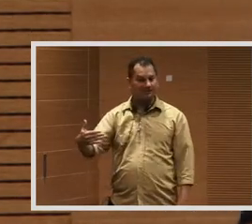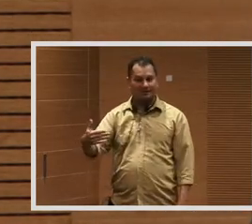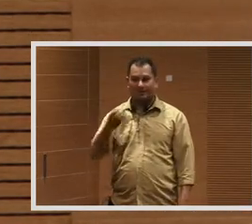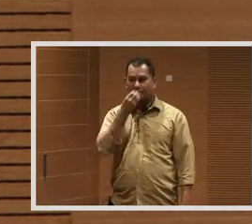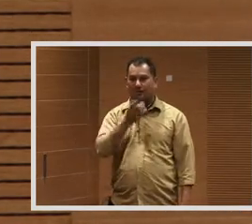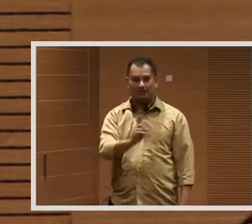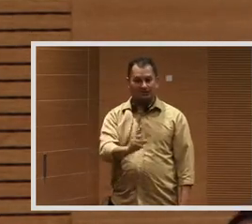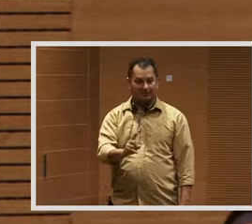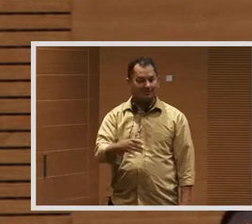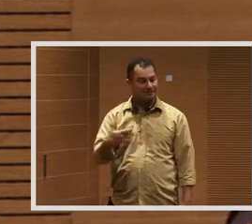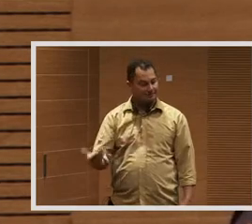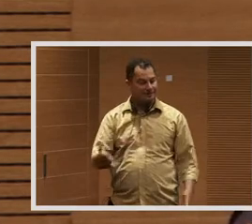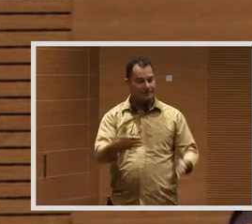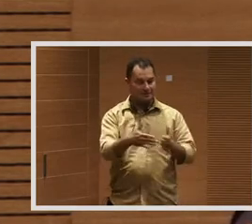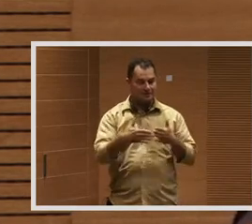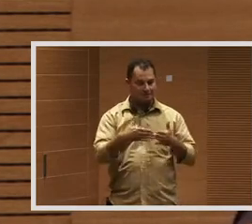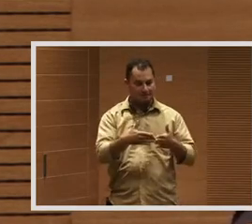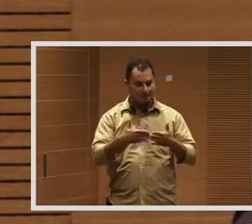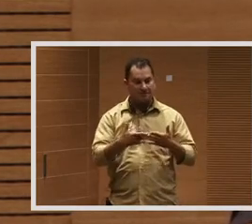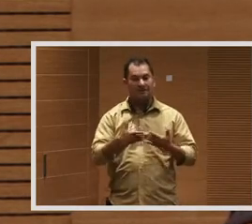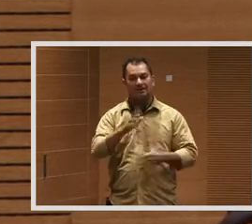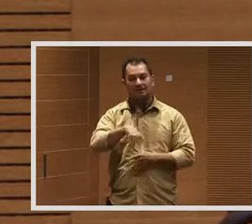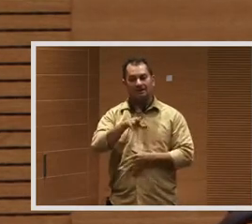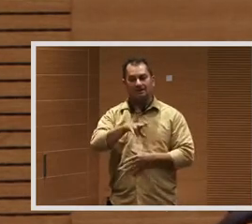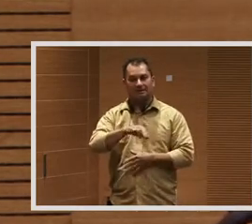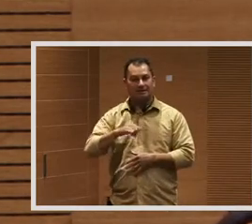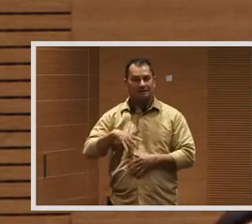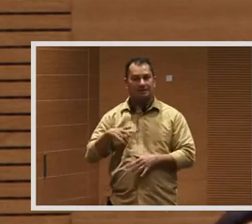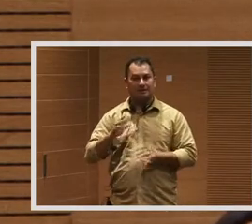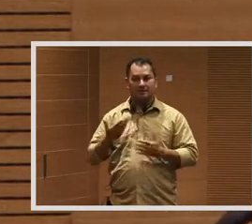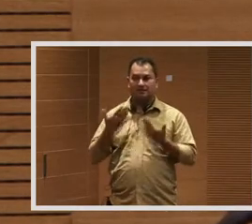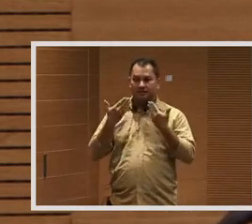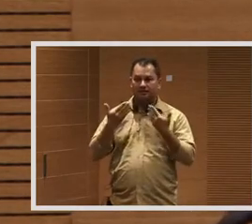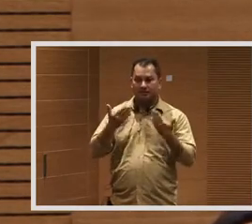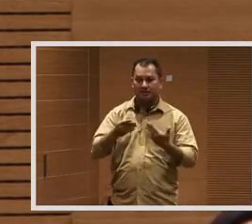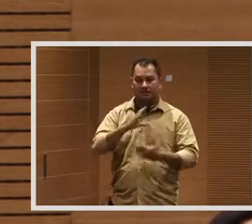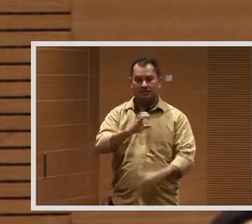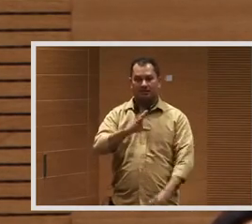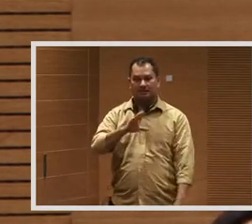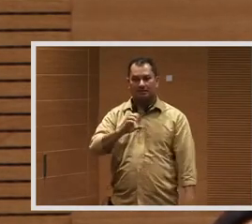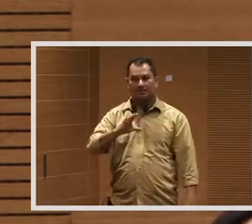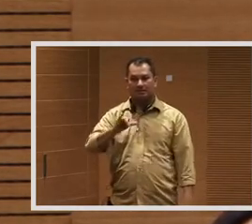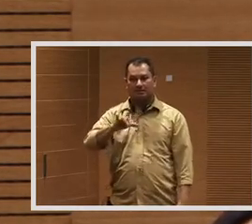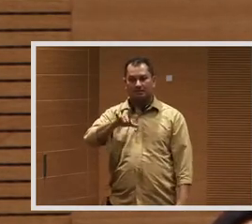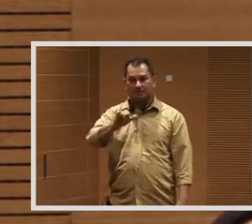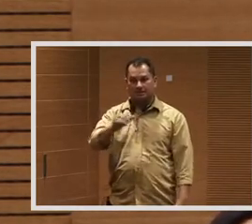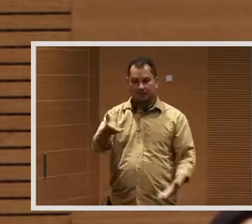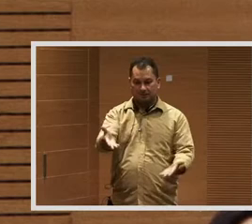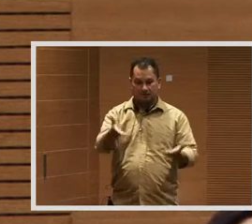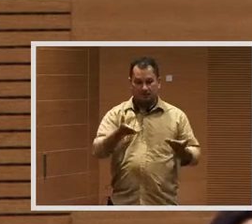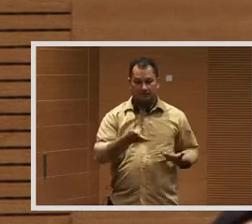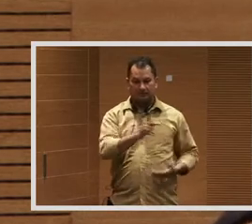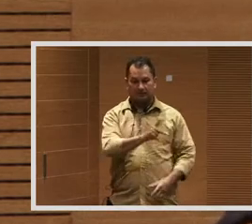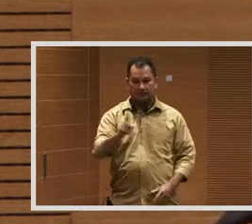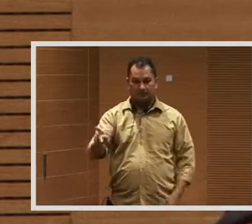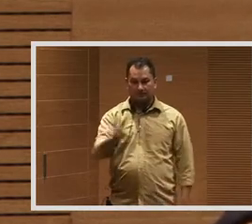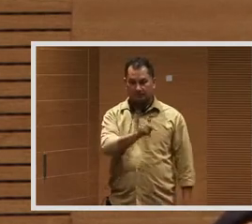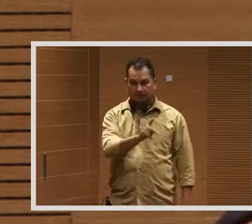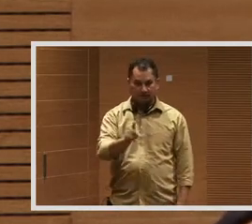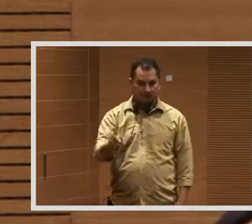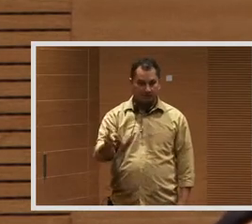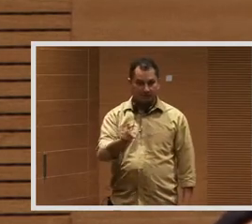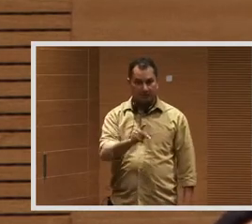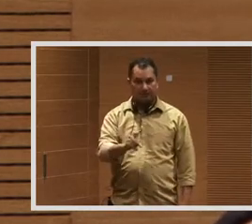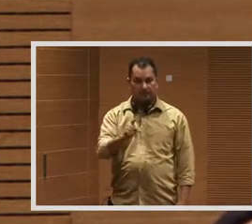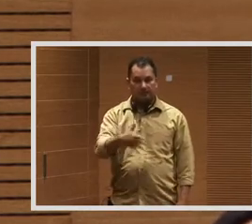quem deveria apresentar todo é a professora Cecília Colares, mas eu vou convidá-la, professora. É